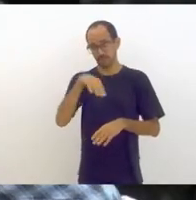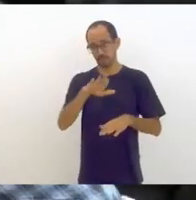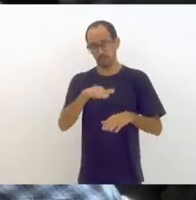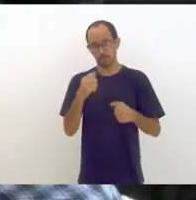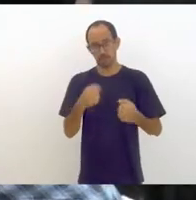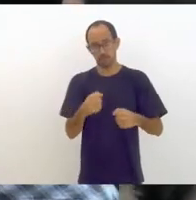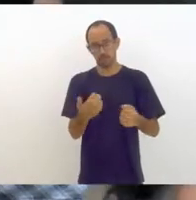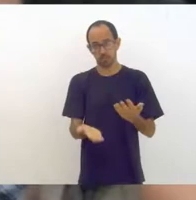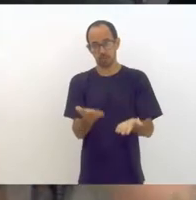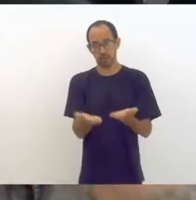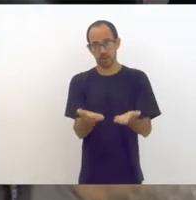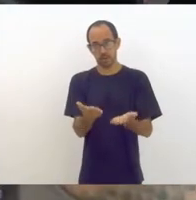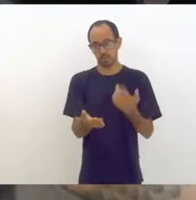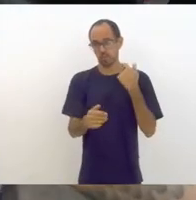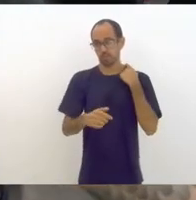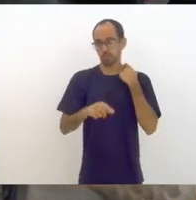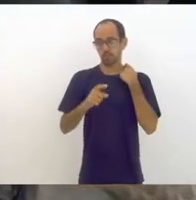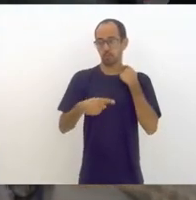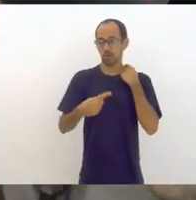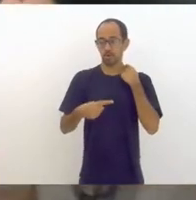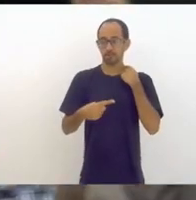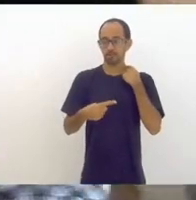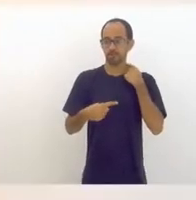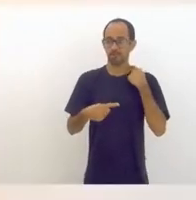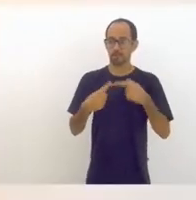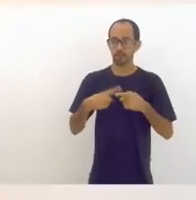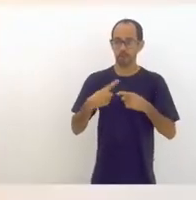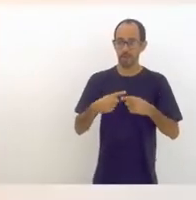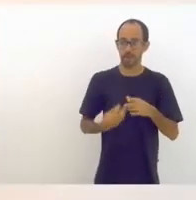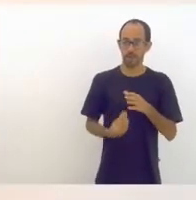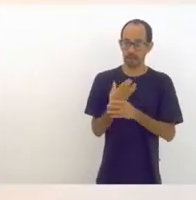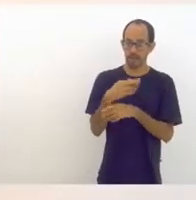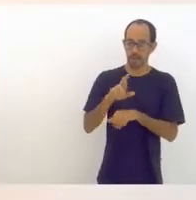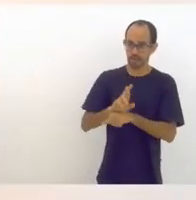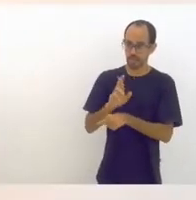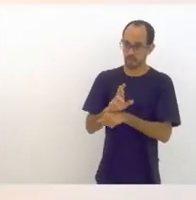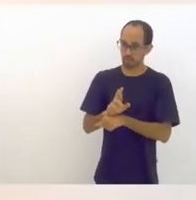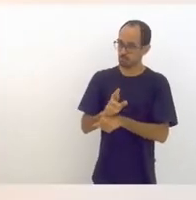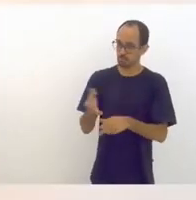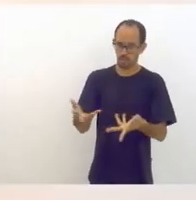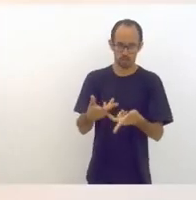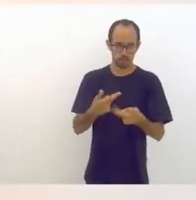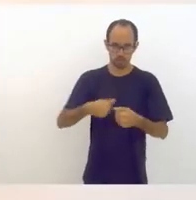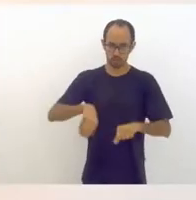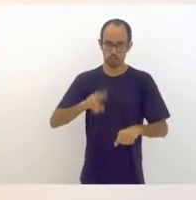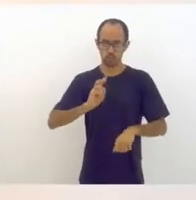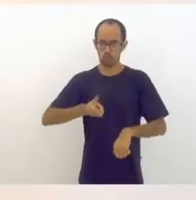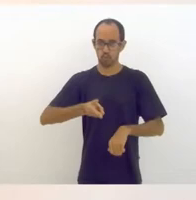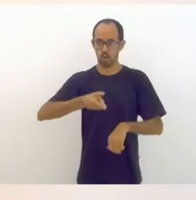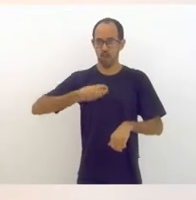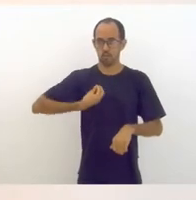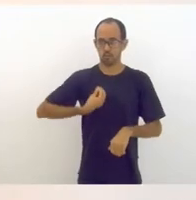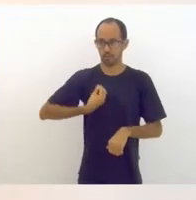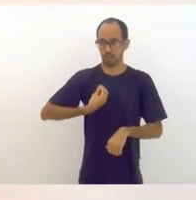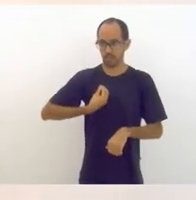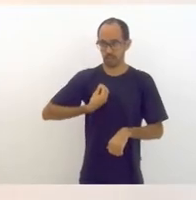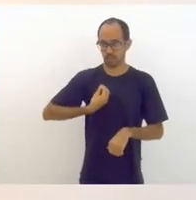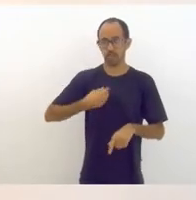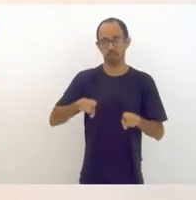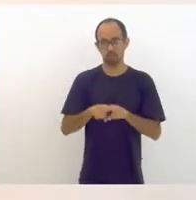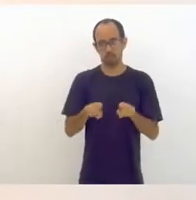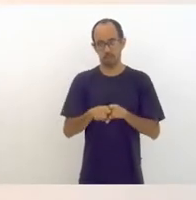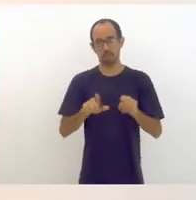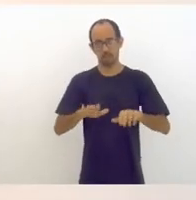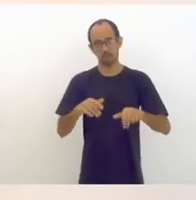equilíbrio, porque criar reserva é ótimo, manter a vida silvestre é ótimo, mas também precisa manter lá os